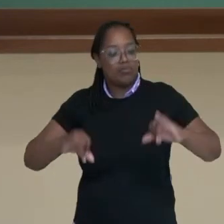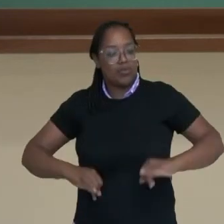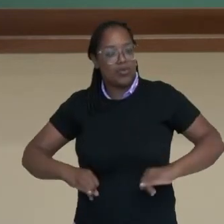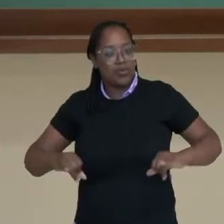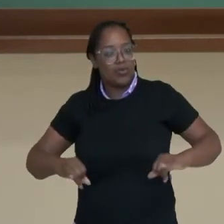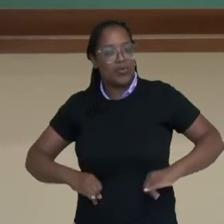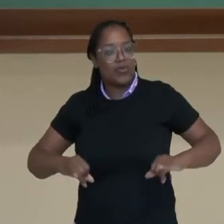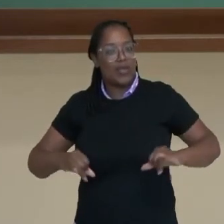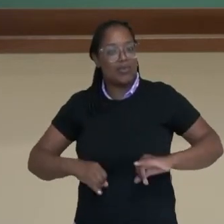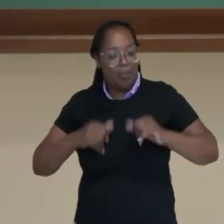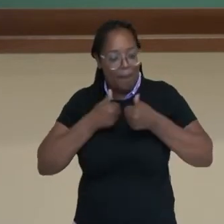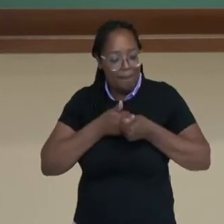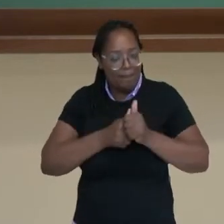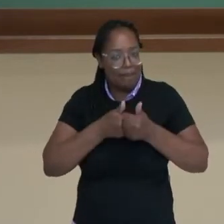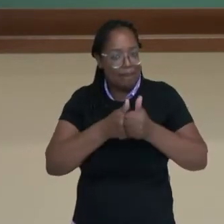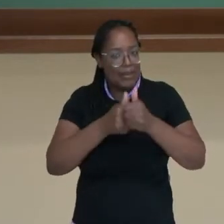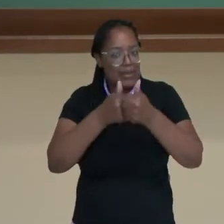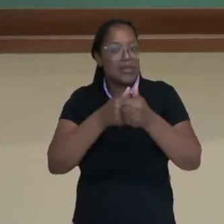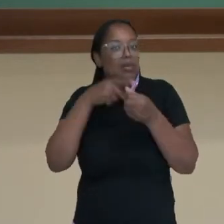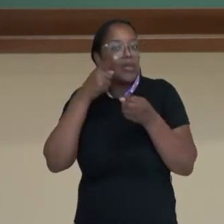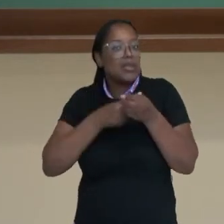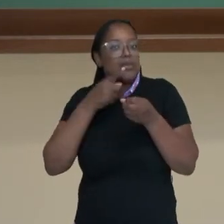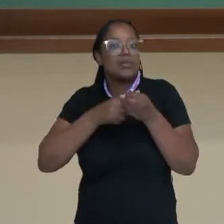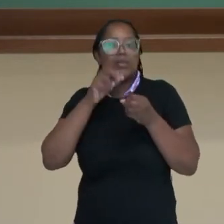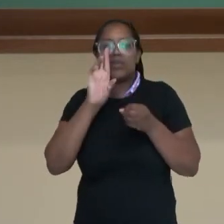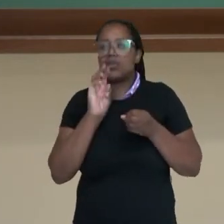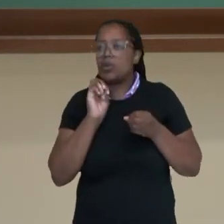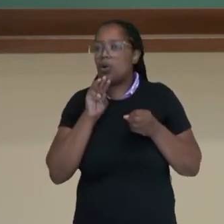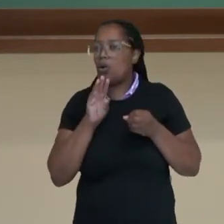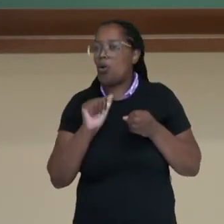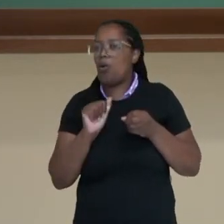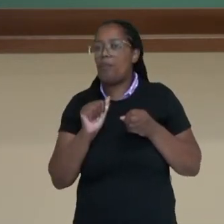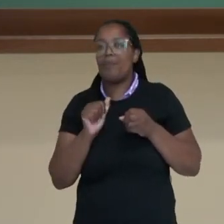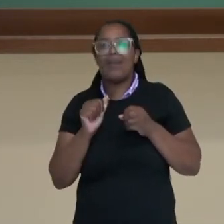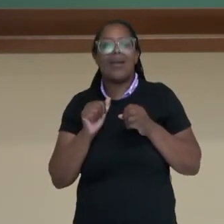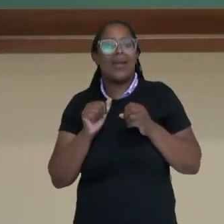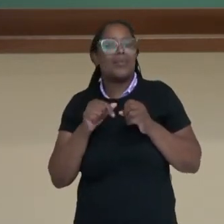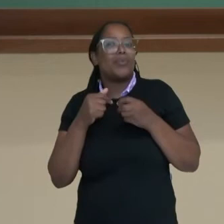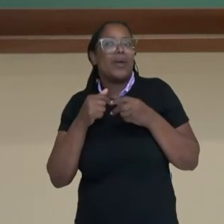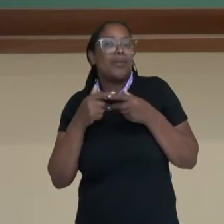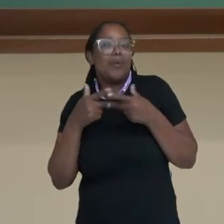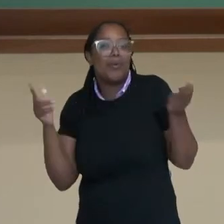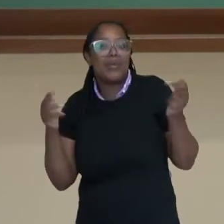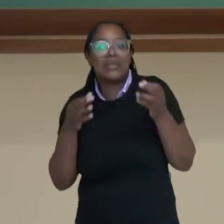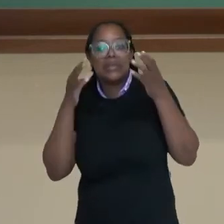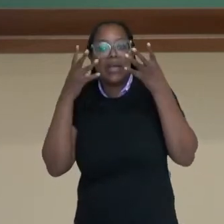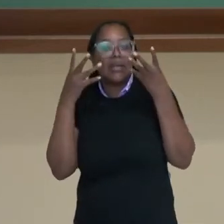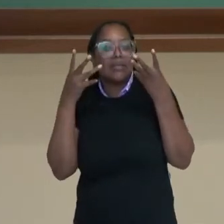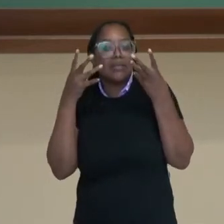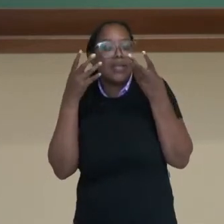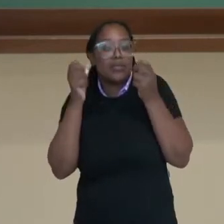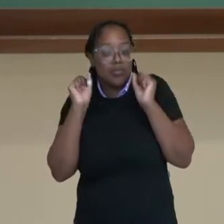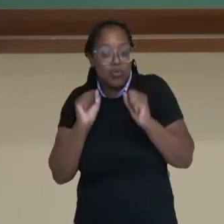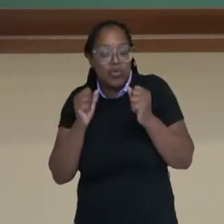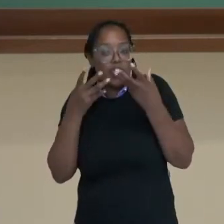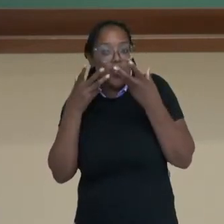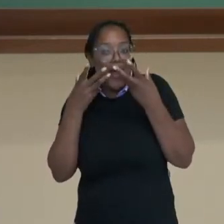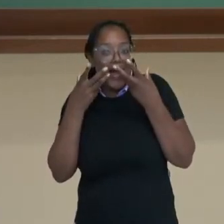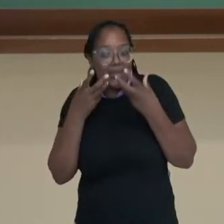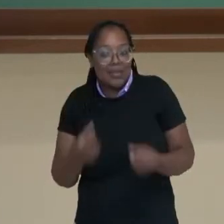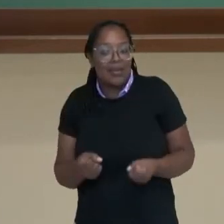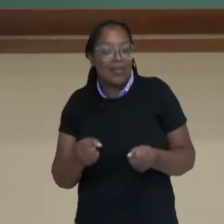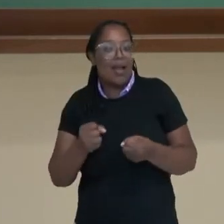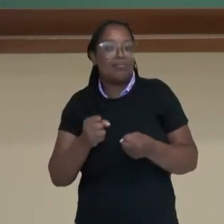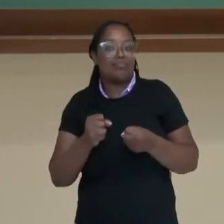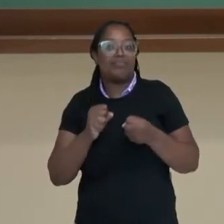uma perseguição em Roma. Não era assim interessante para eles se assumirem como cristãos. Eles utilizavam um